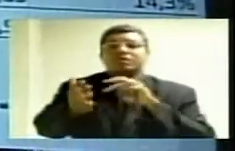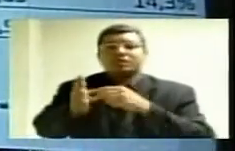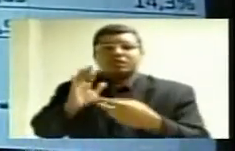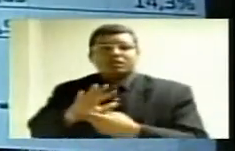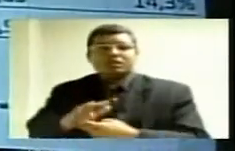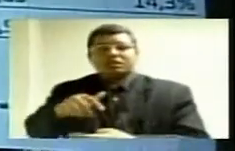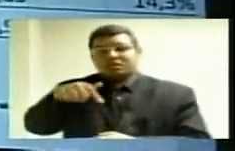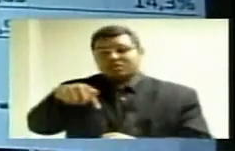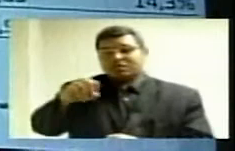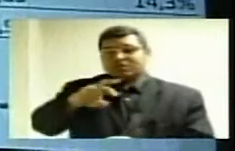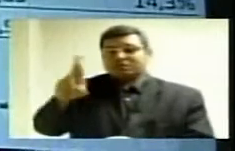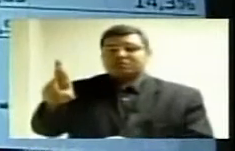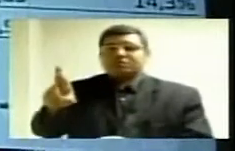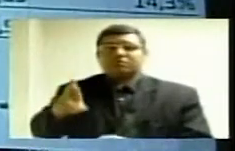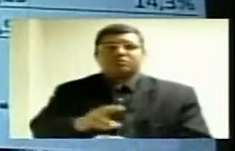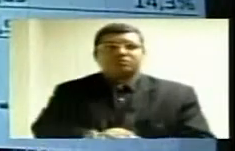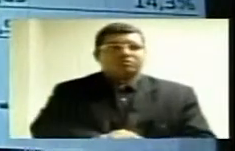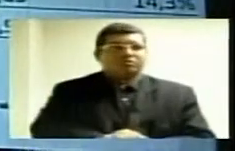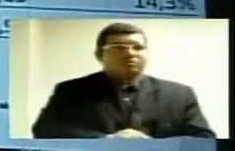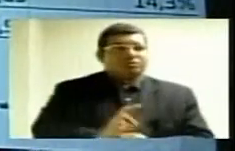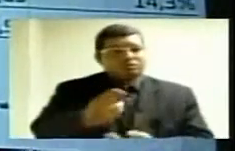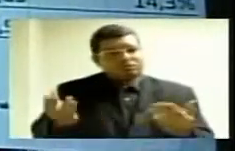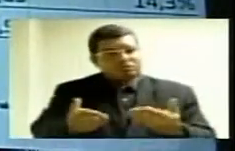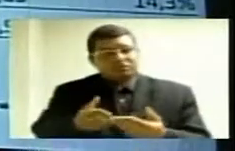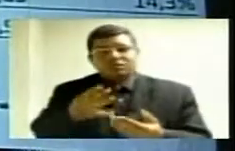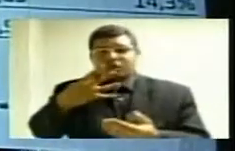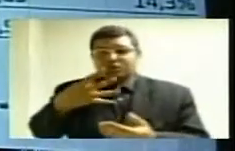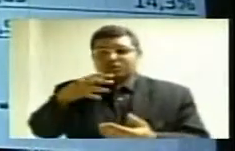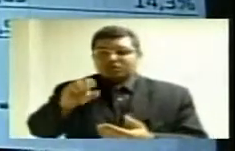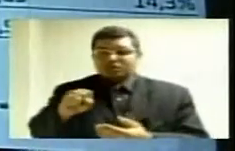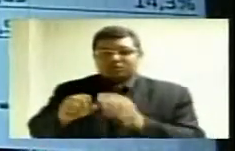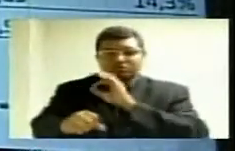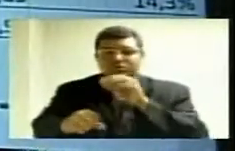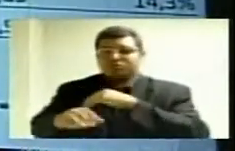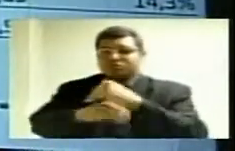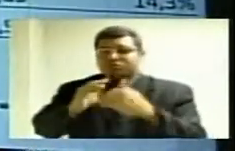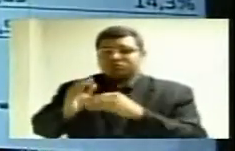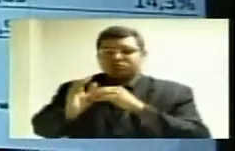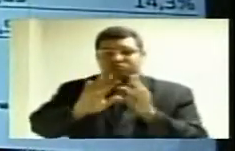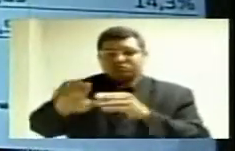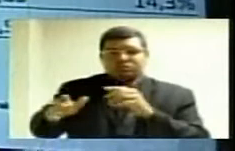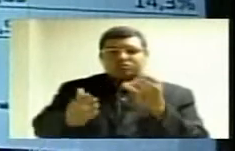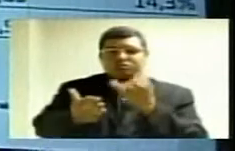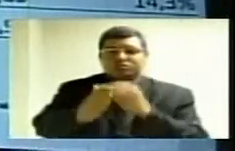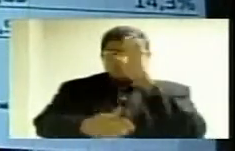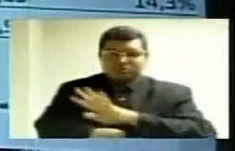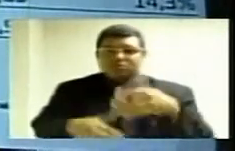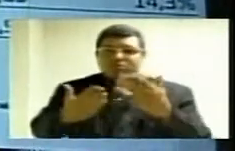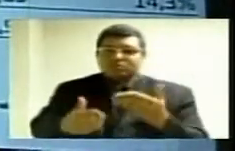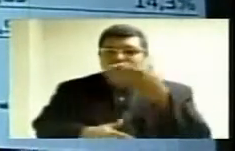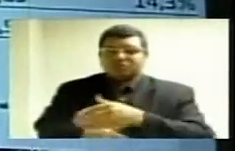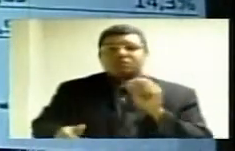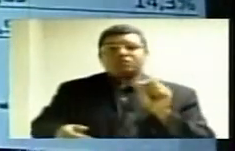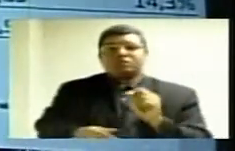significa 70 bilhões de reais, ou seja, 48% de toda a renúncia fiscal do país. A